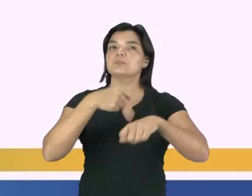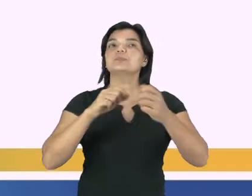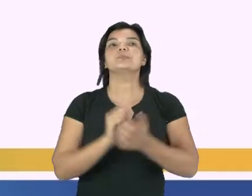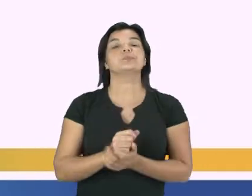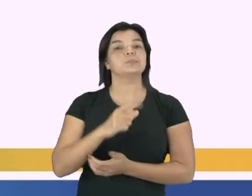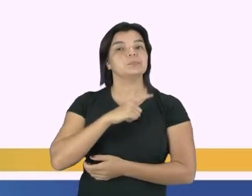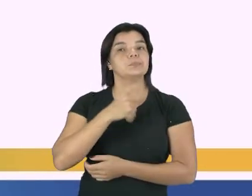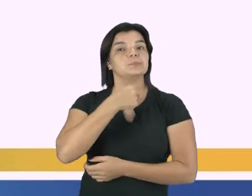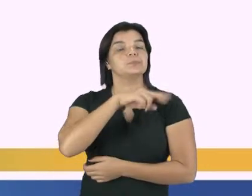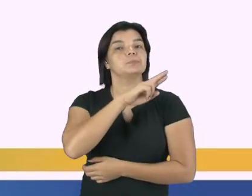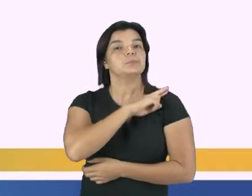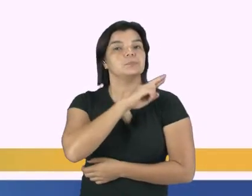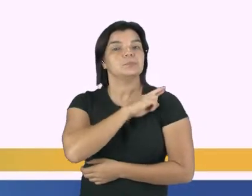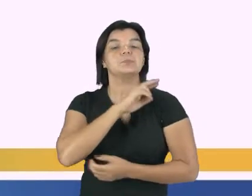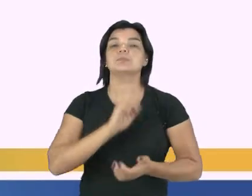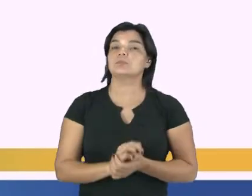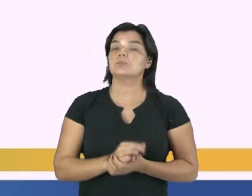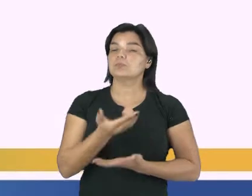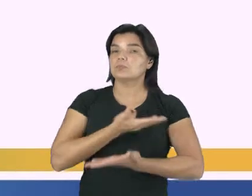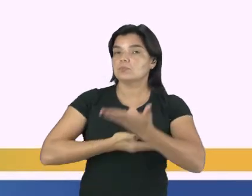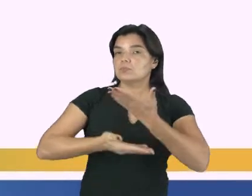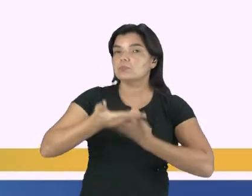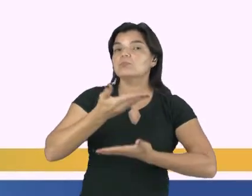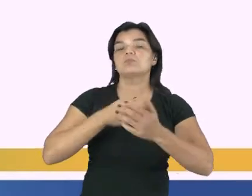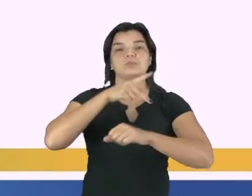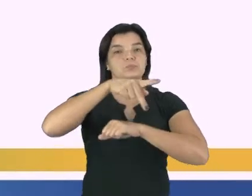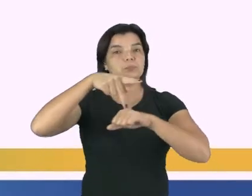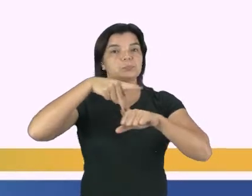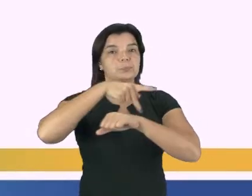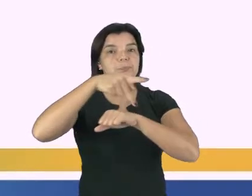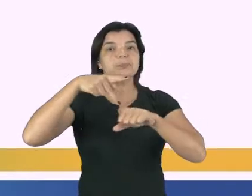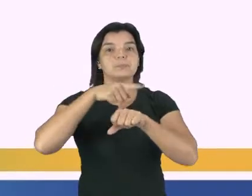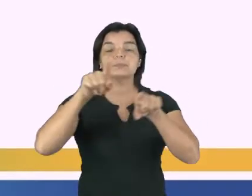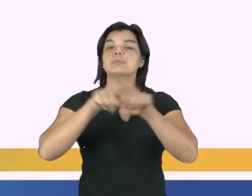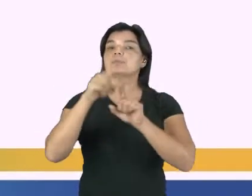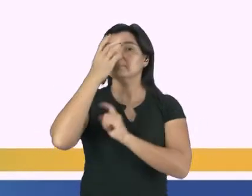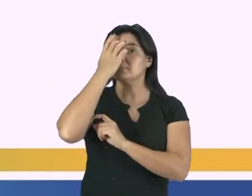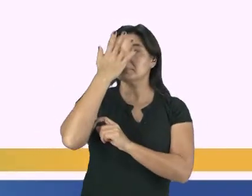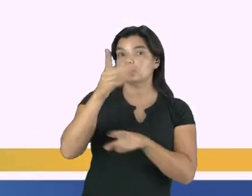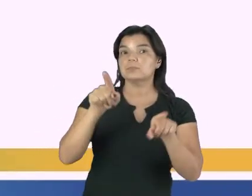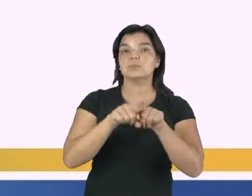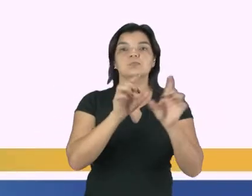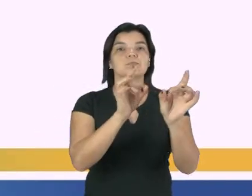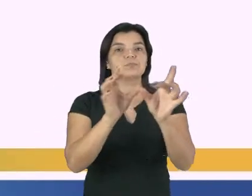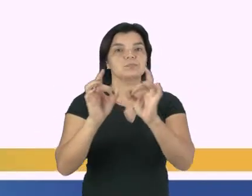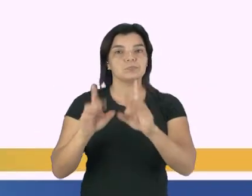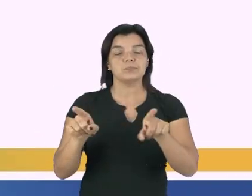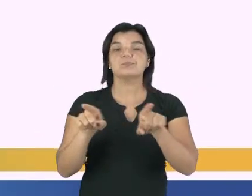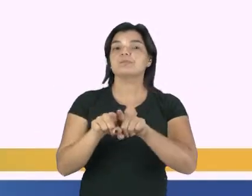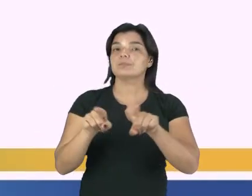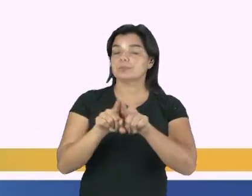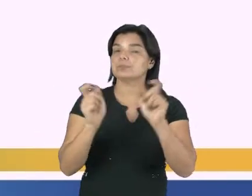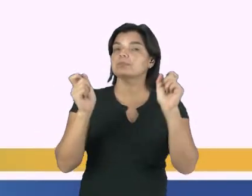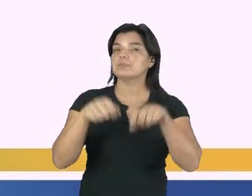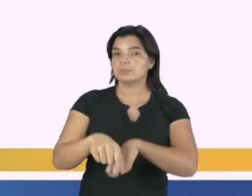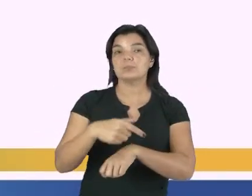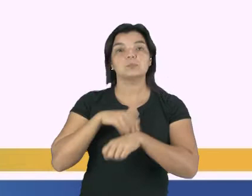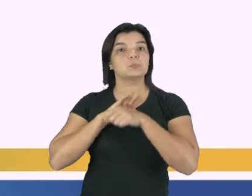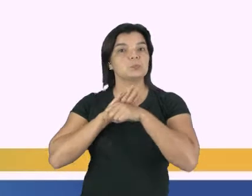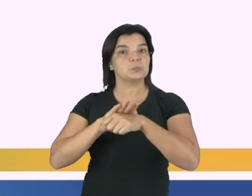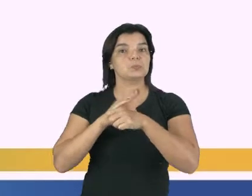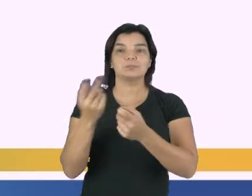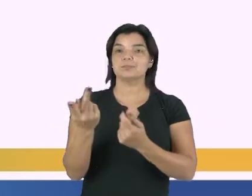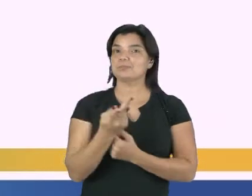Tem como missão uma maior integração entre países e a facilitação no comércio. Entre eles pode